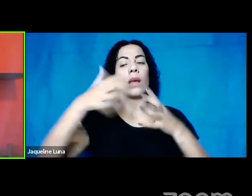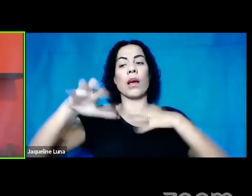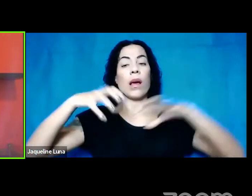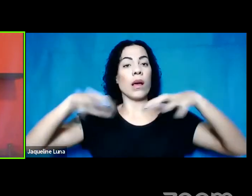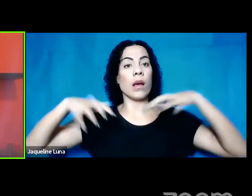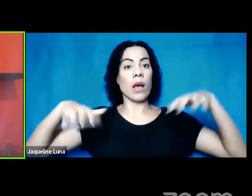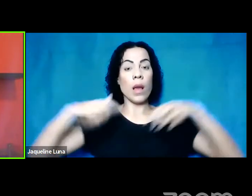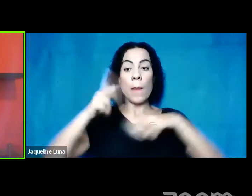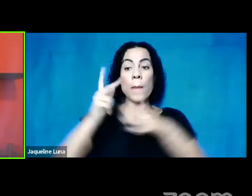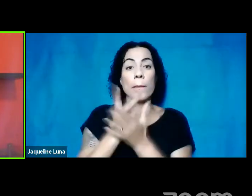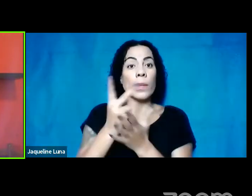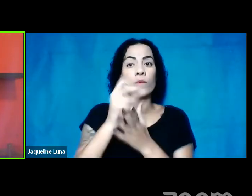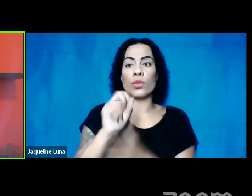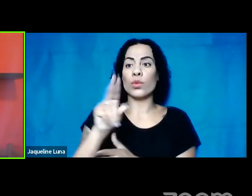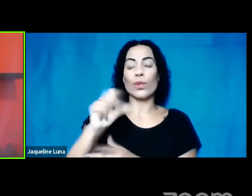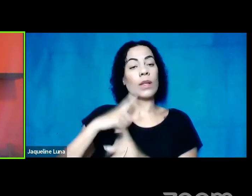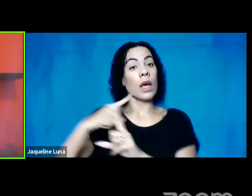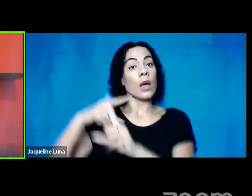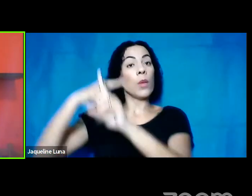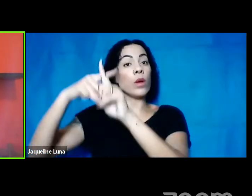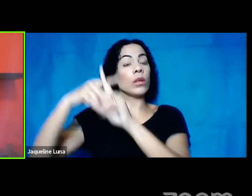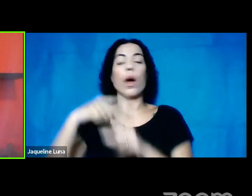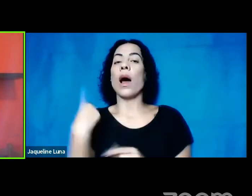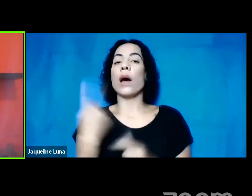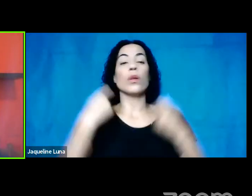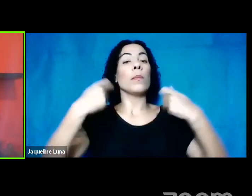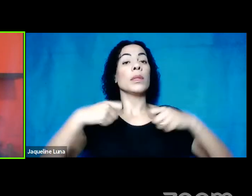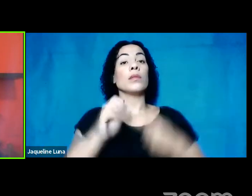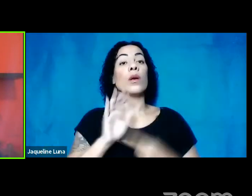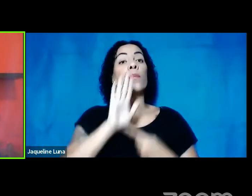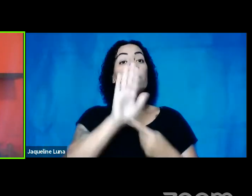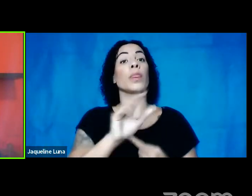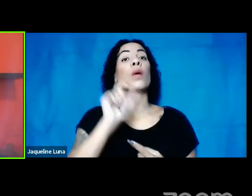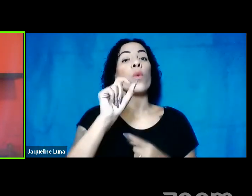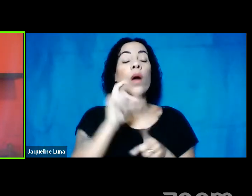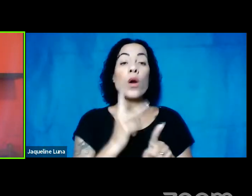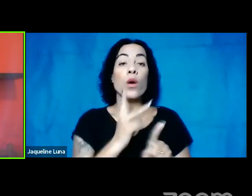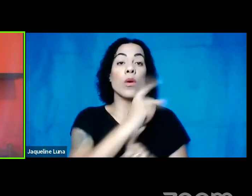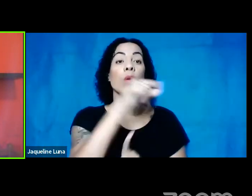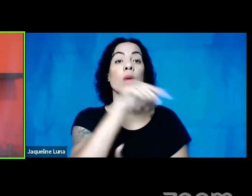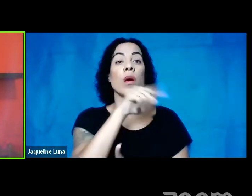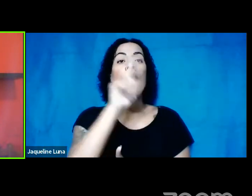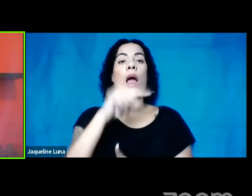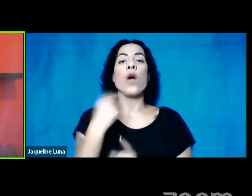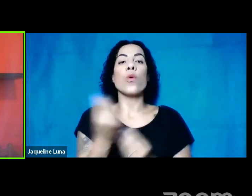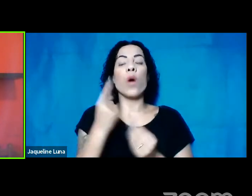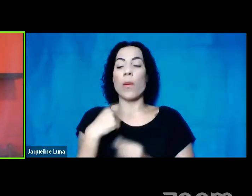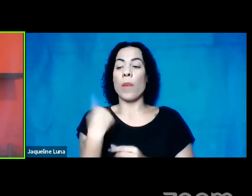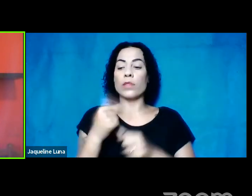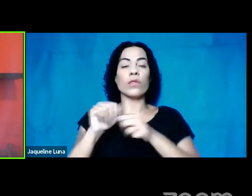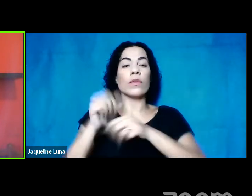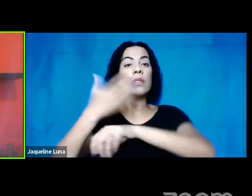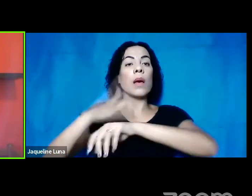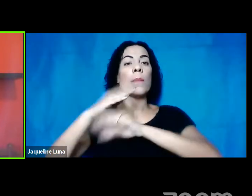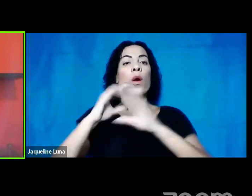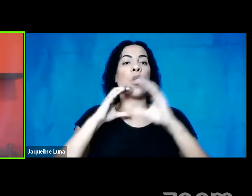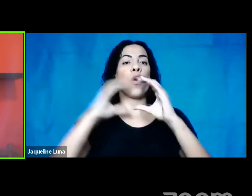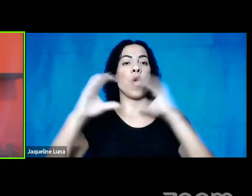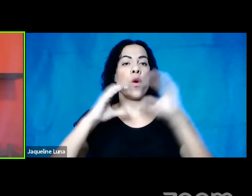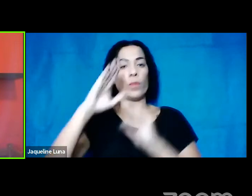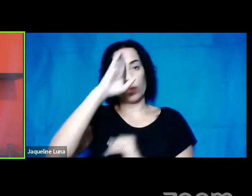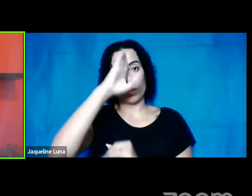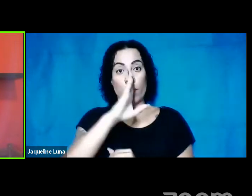SUS aparece de forma positiva na imprensa, o que a gente tem para mostrar como antídoto disso é a nossa prática de comunicação pública, que é uma prática que